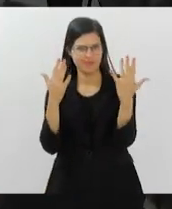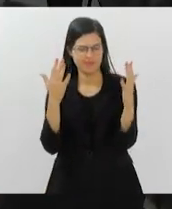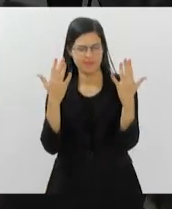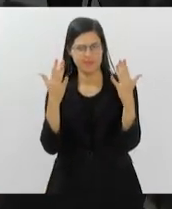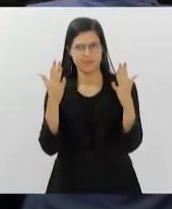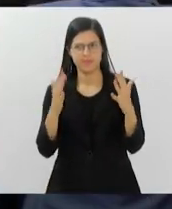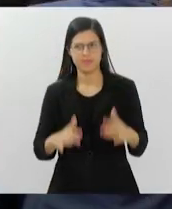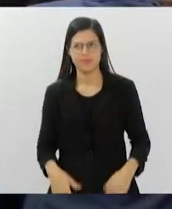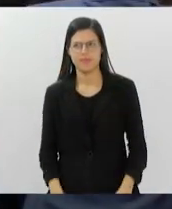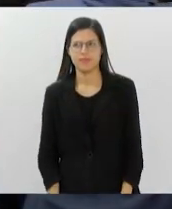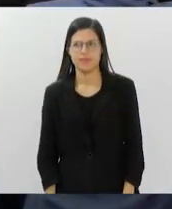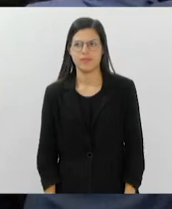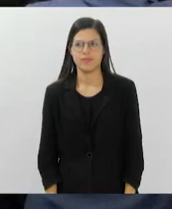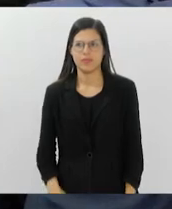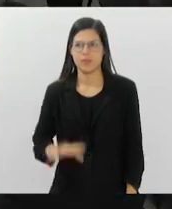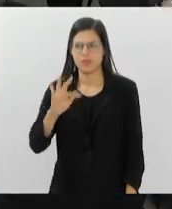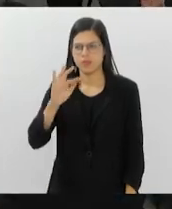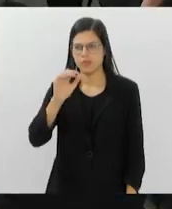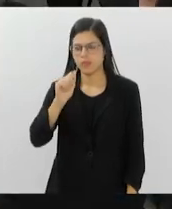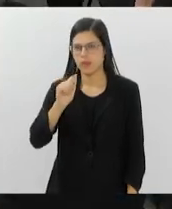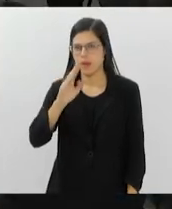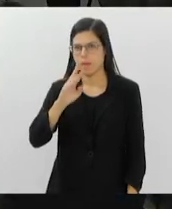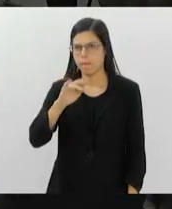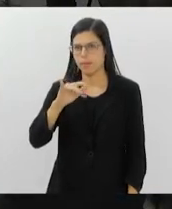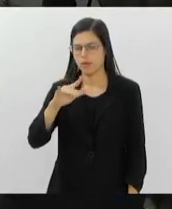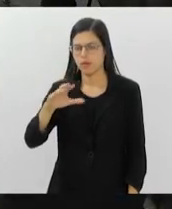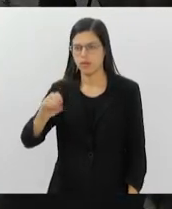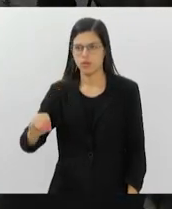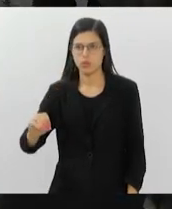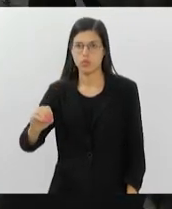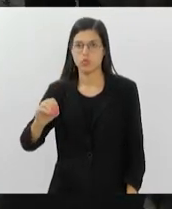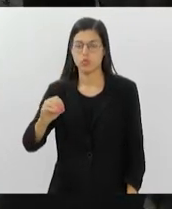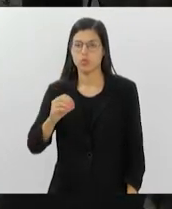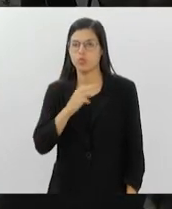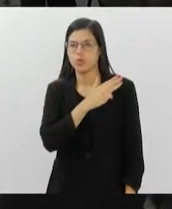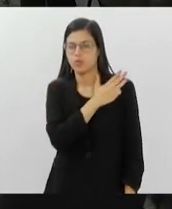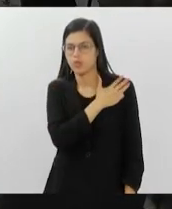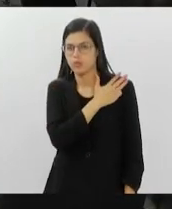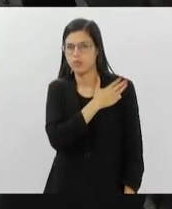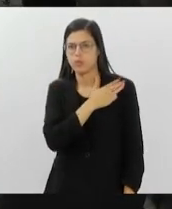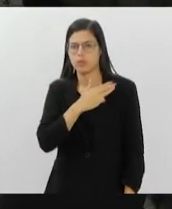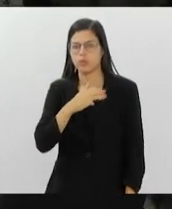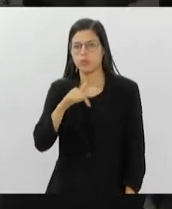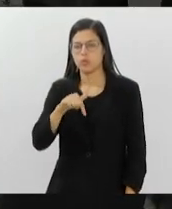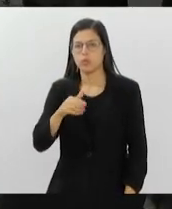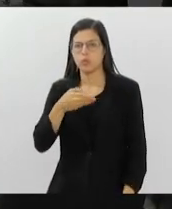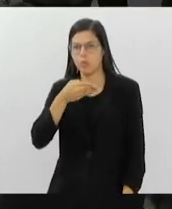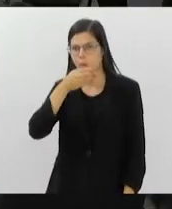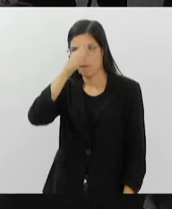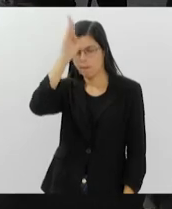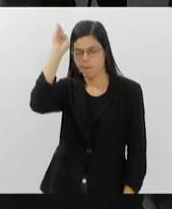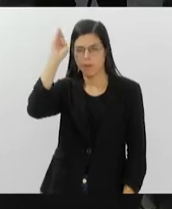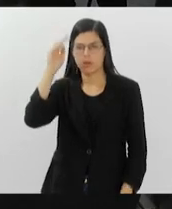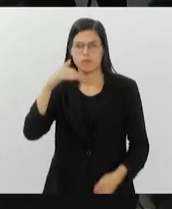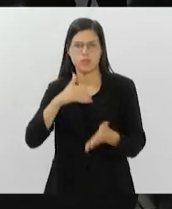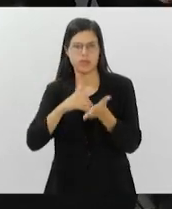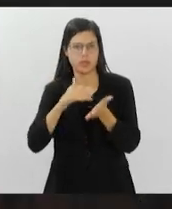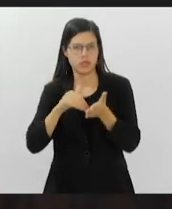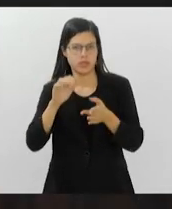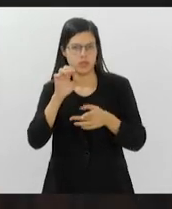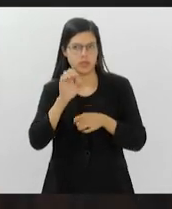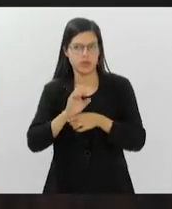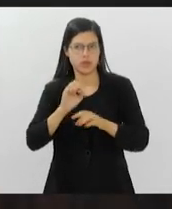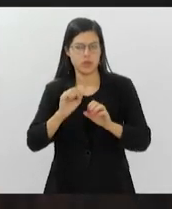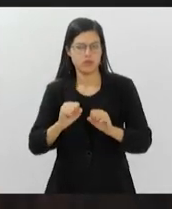também. Fabrício Nicho, tenente-coronel do Corpo de Bombeiros, secretário estadual de